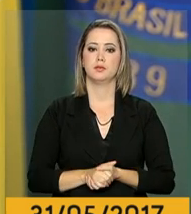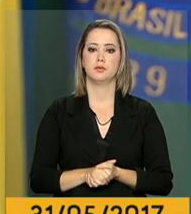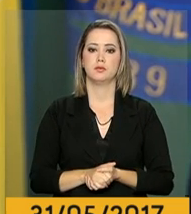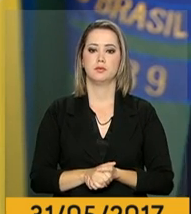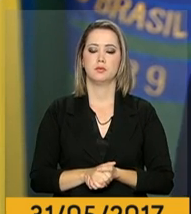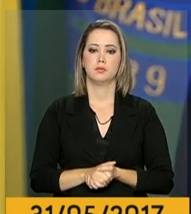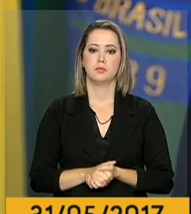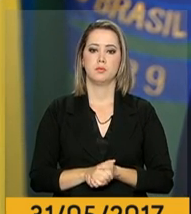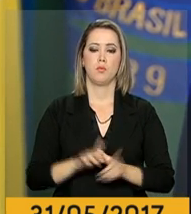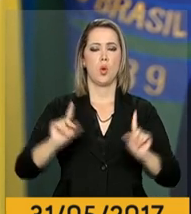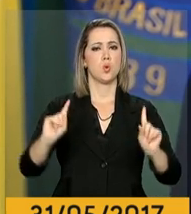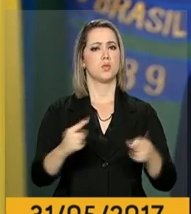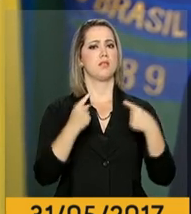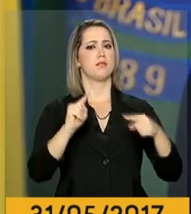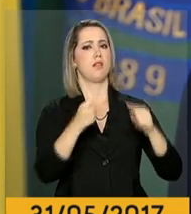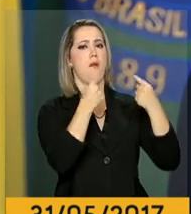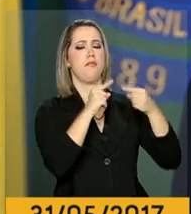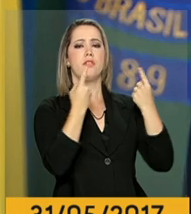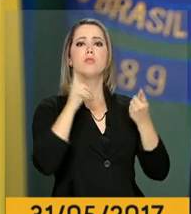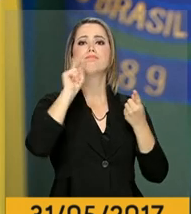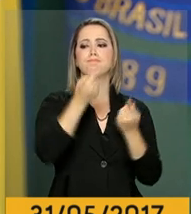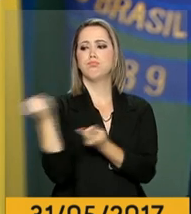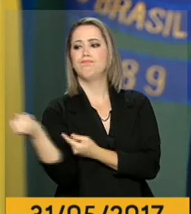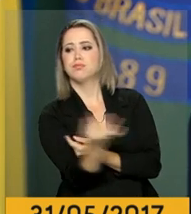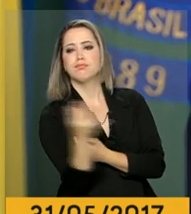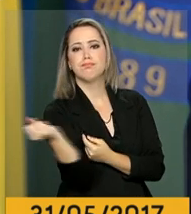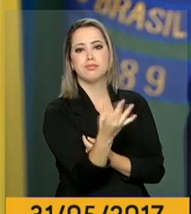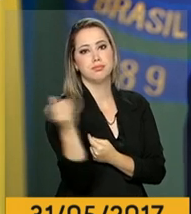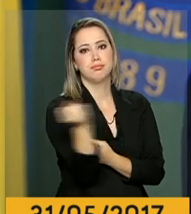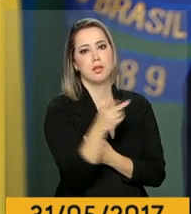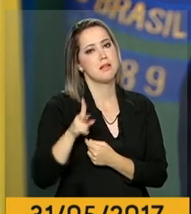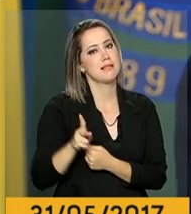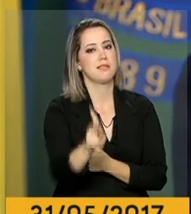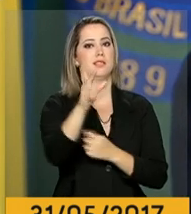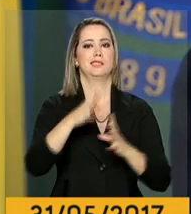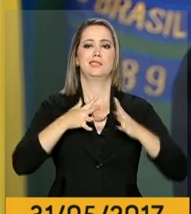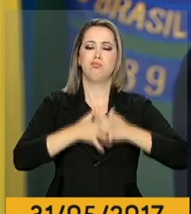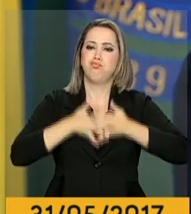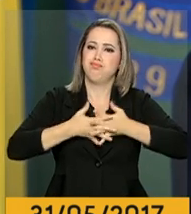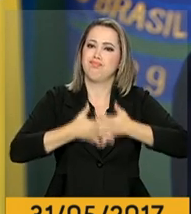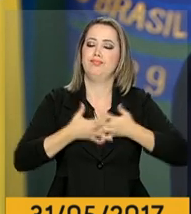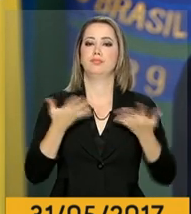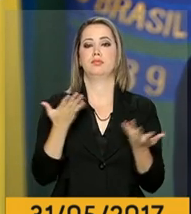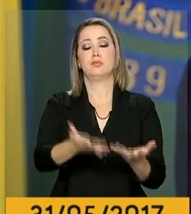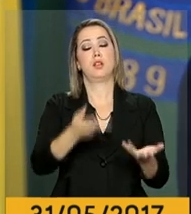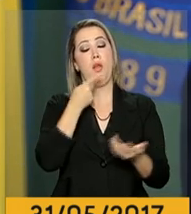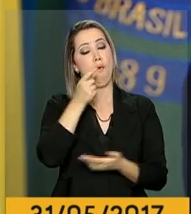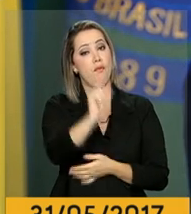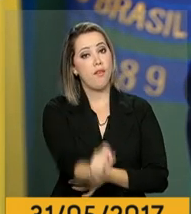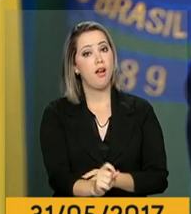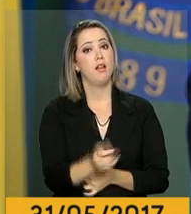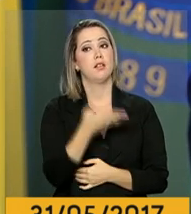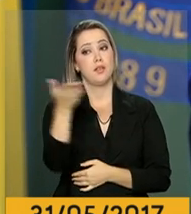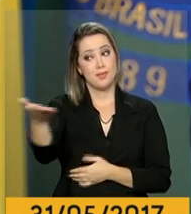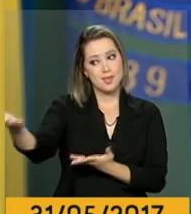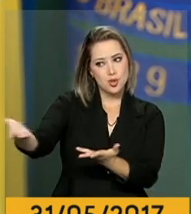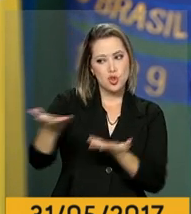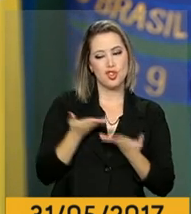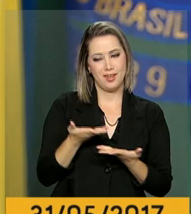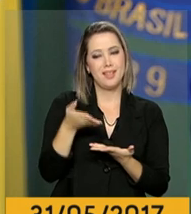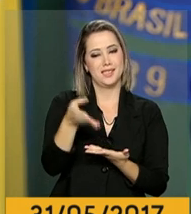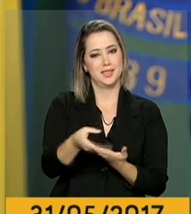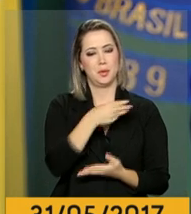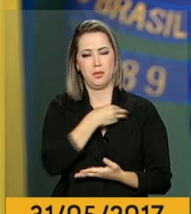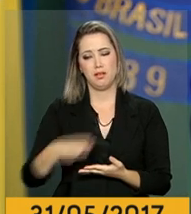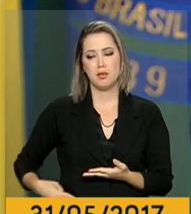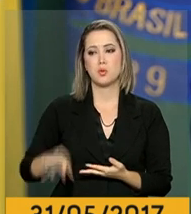Os desafios são muitos e cada vez mais complexos. Eu digo que a sua chegada, Torquato